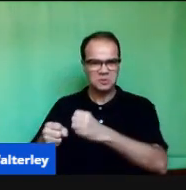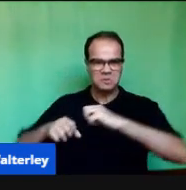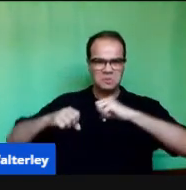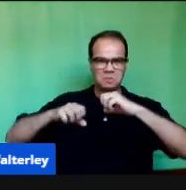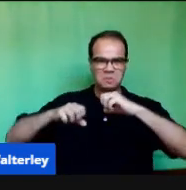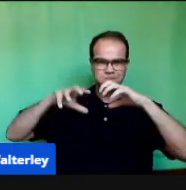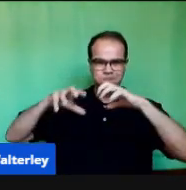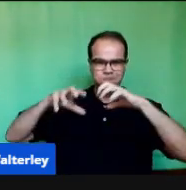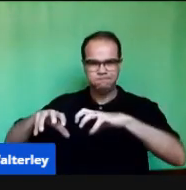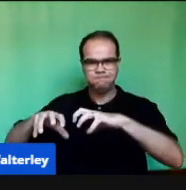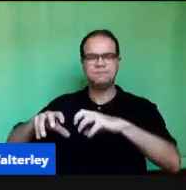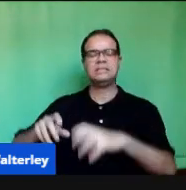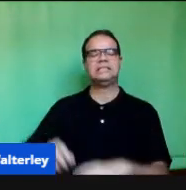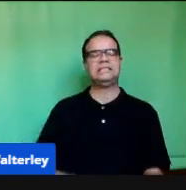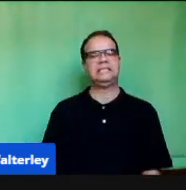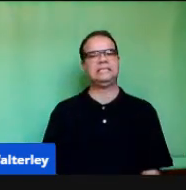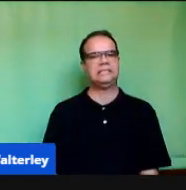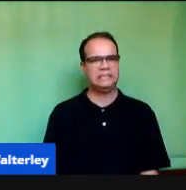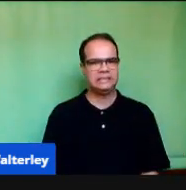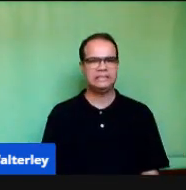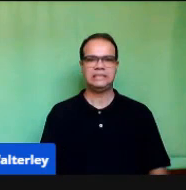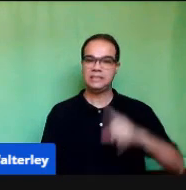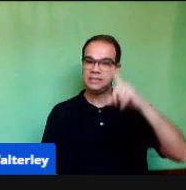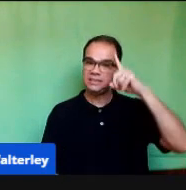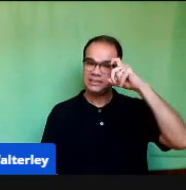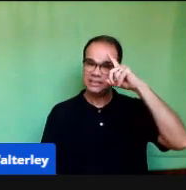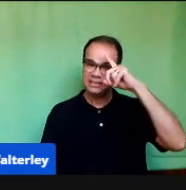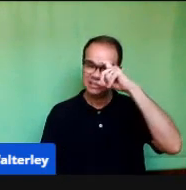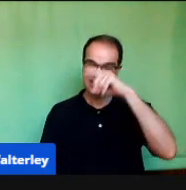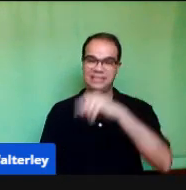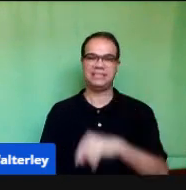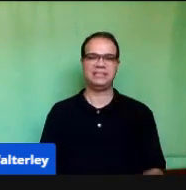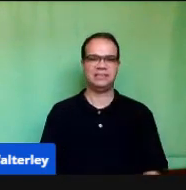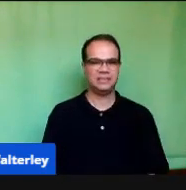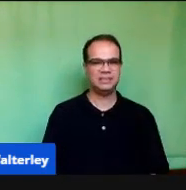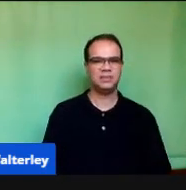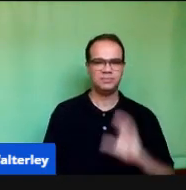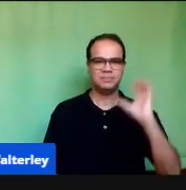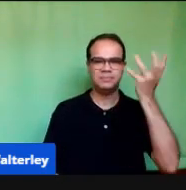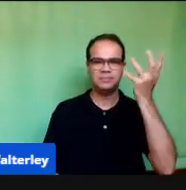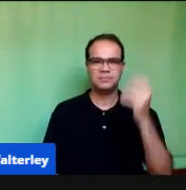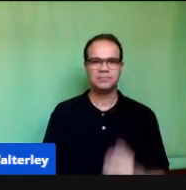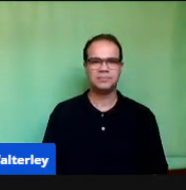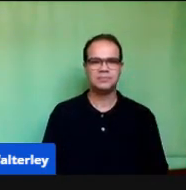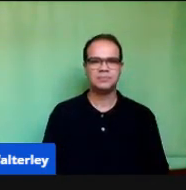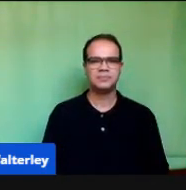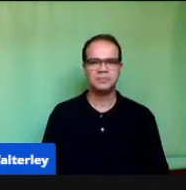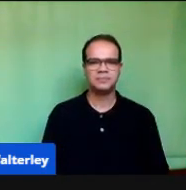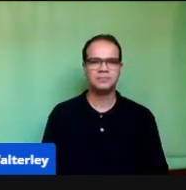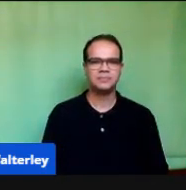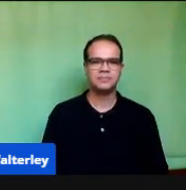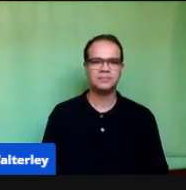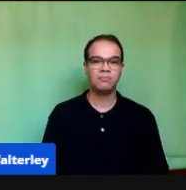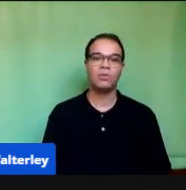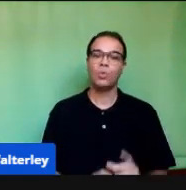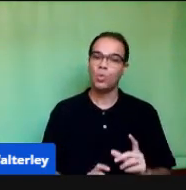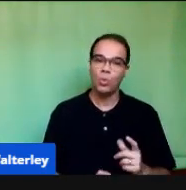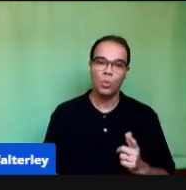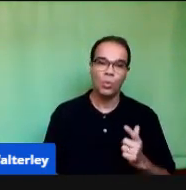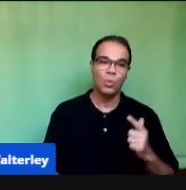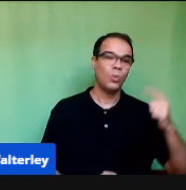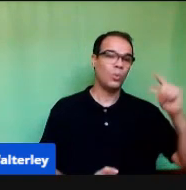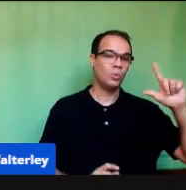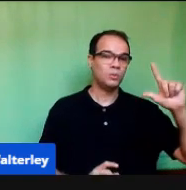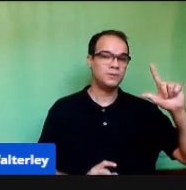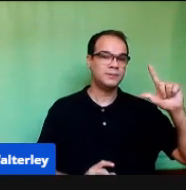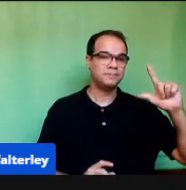toda forma de violência, como essa que eu acho que é uma das mais cruéis e mais impactantes, que é o assédio. Hoje, na era da virtualidade,